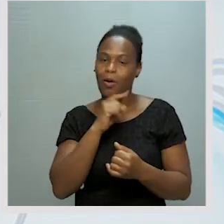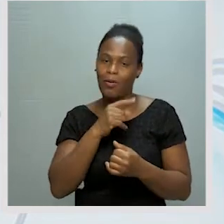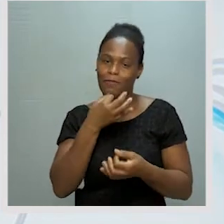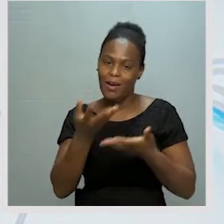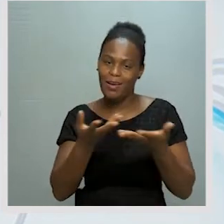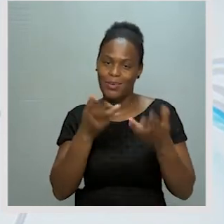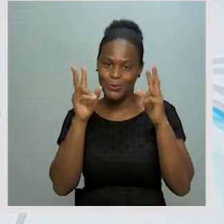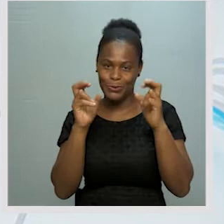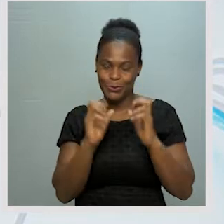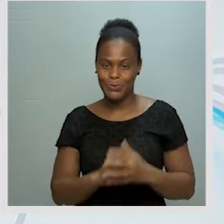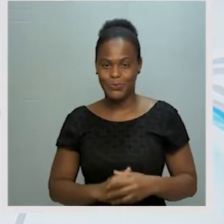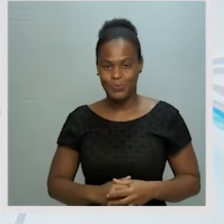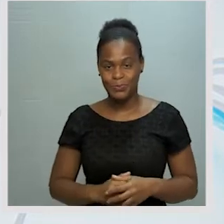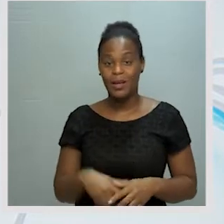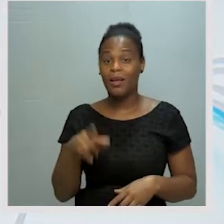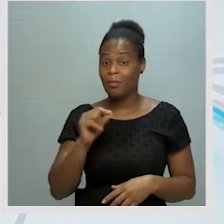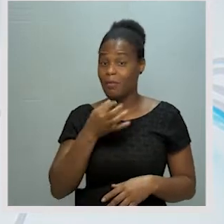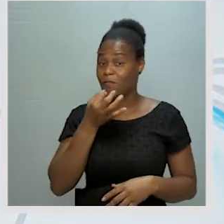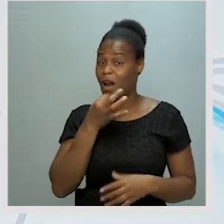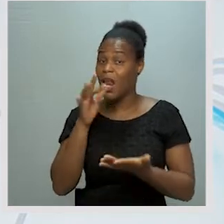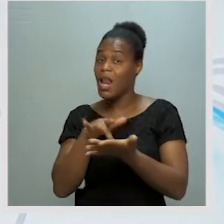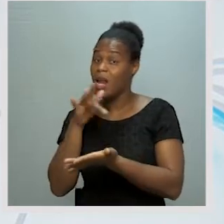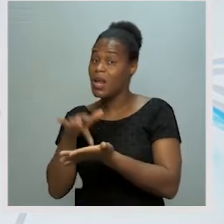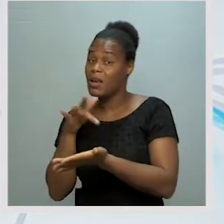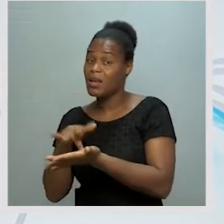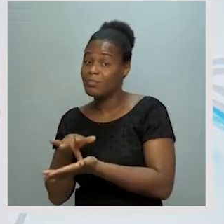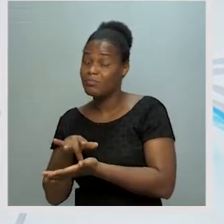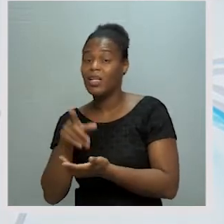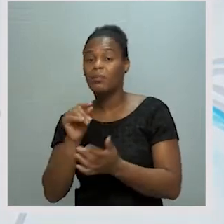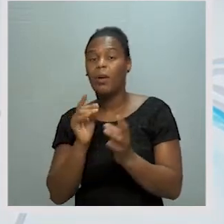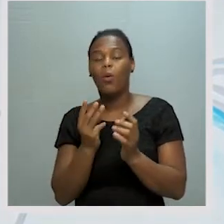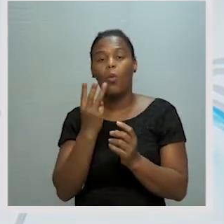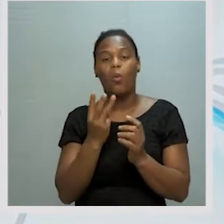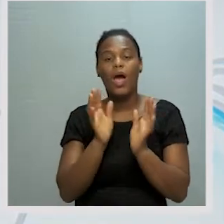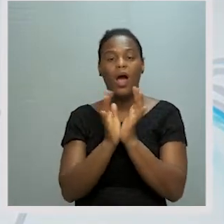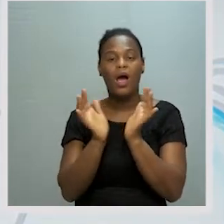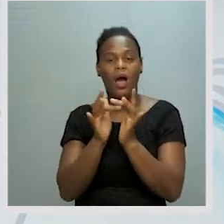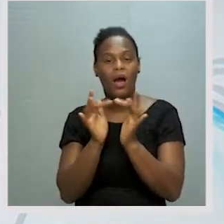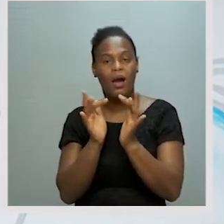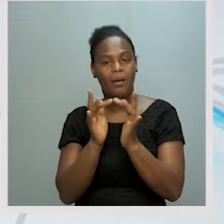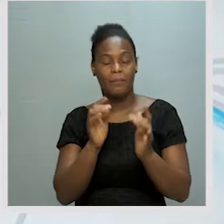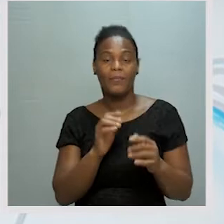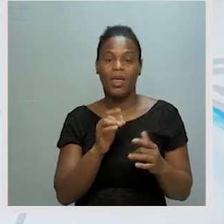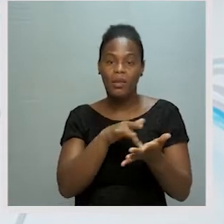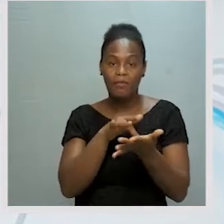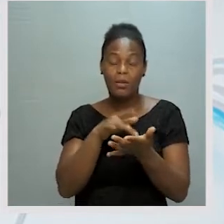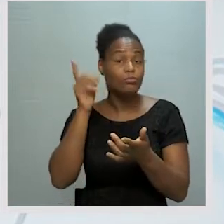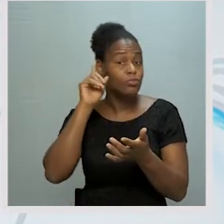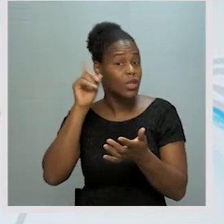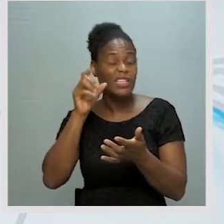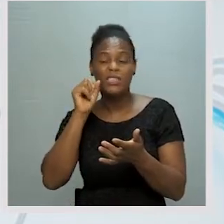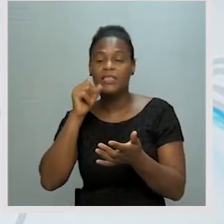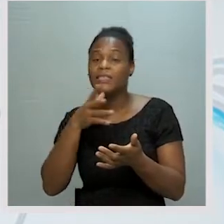este assunto. Falamos da bibliografia e webbiografia, que é importante nós citarmos as